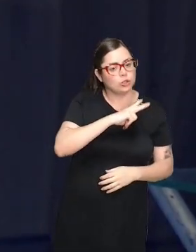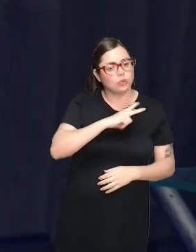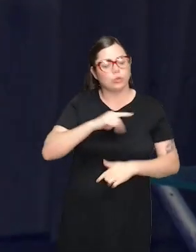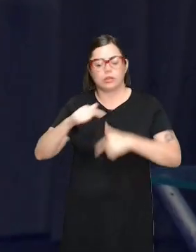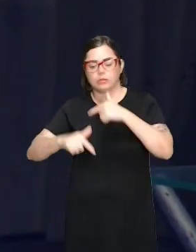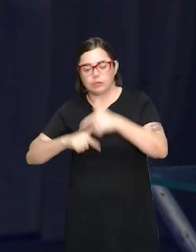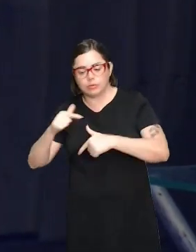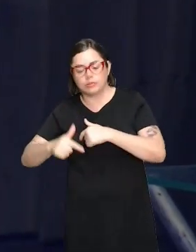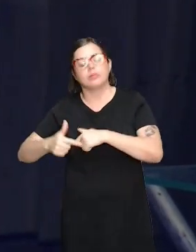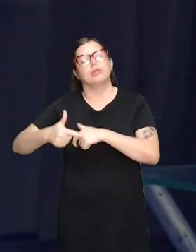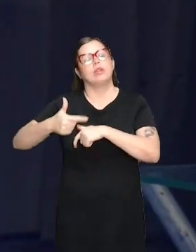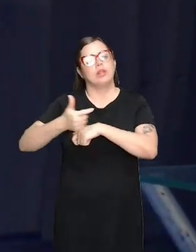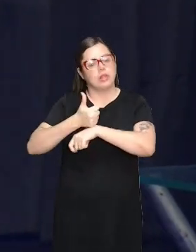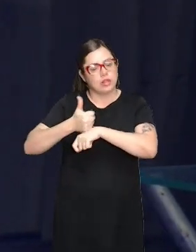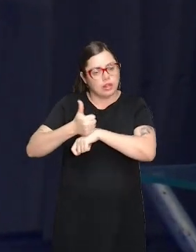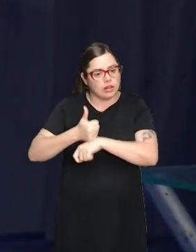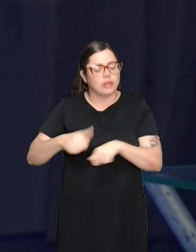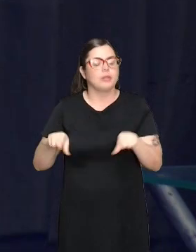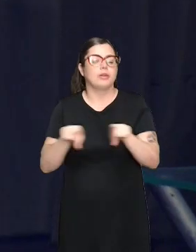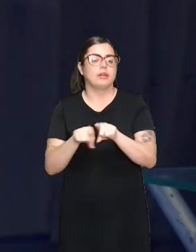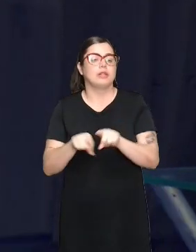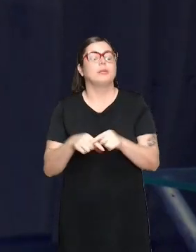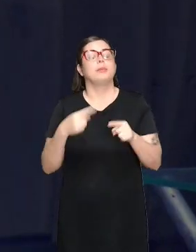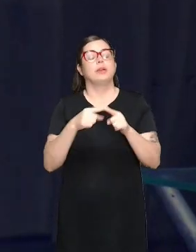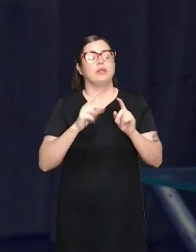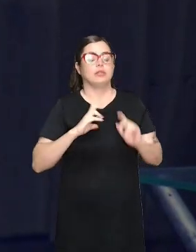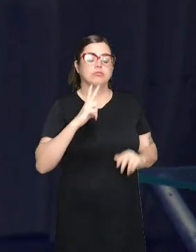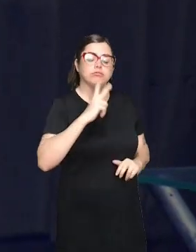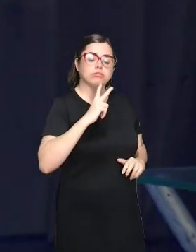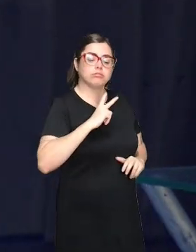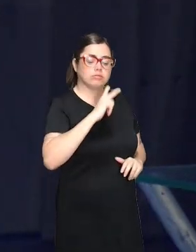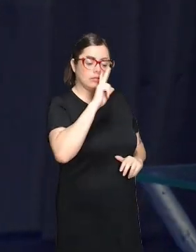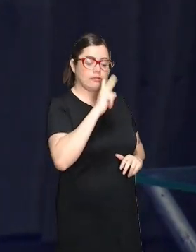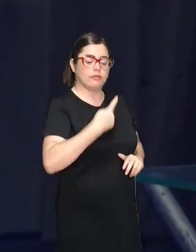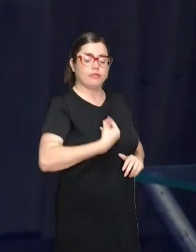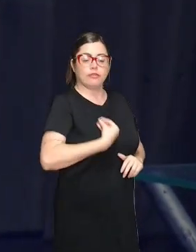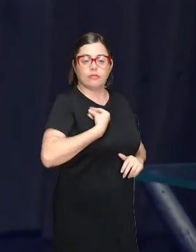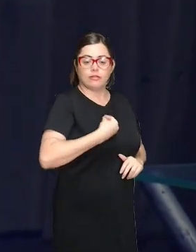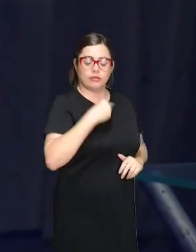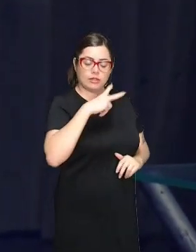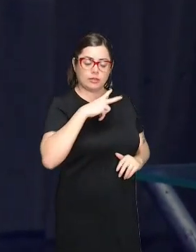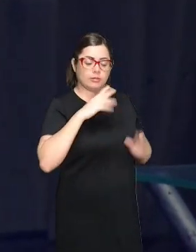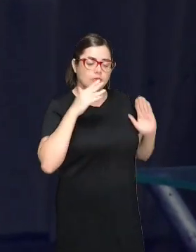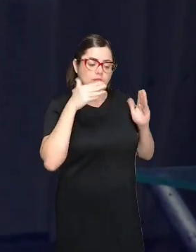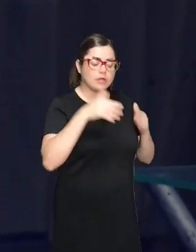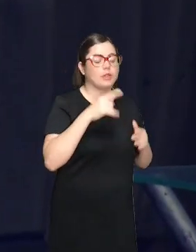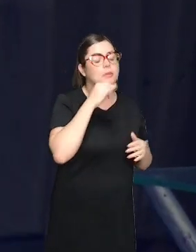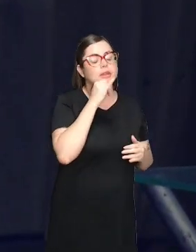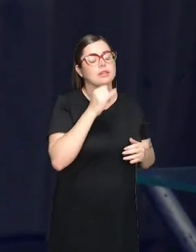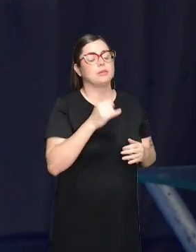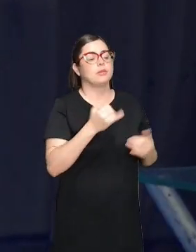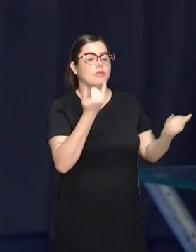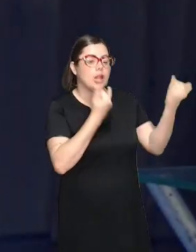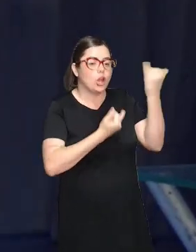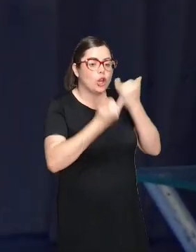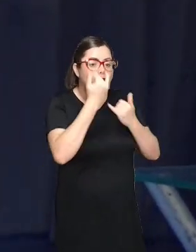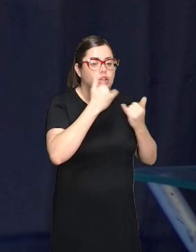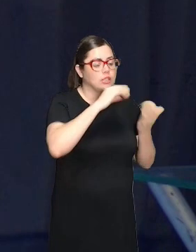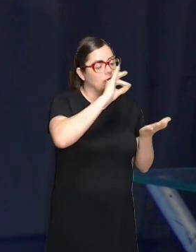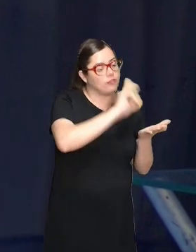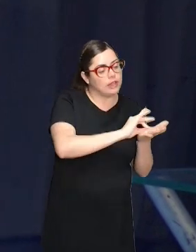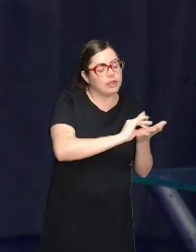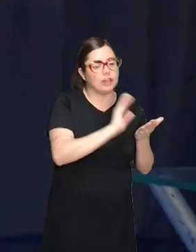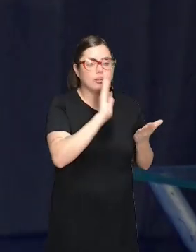profissional. Então, quando a gente fala de vida pessoal, é você saber ver uma notícia e você falar se ela é verdade ou não, é você saber